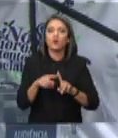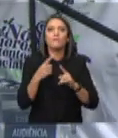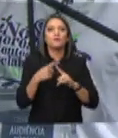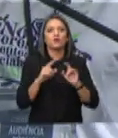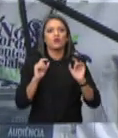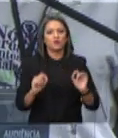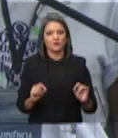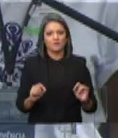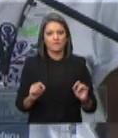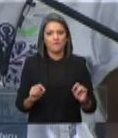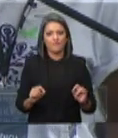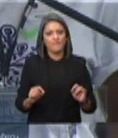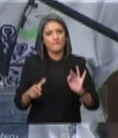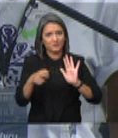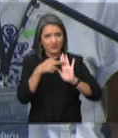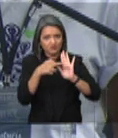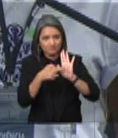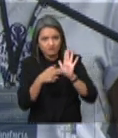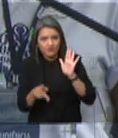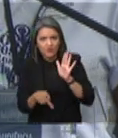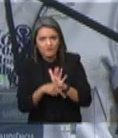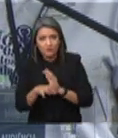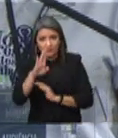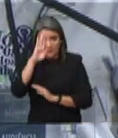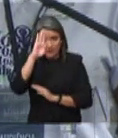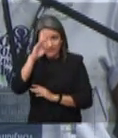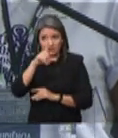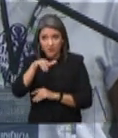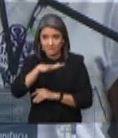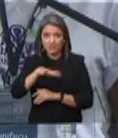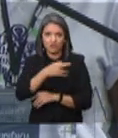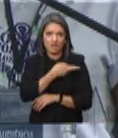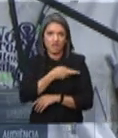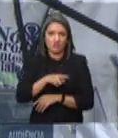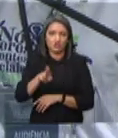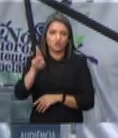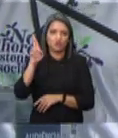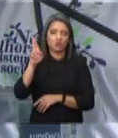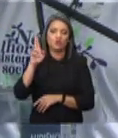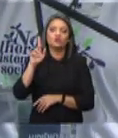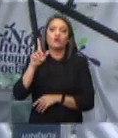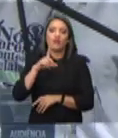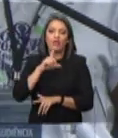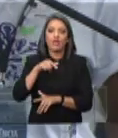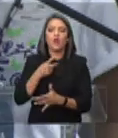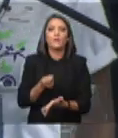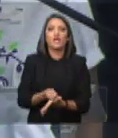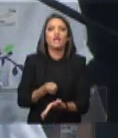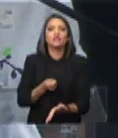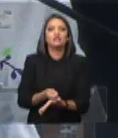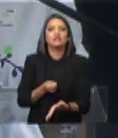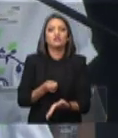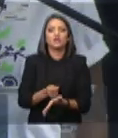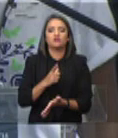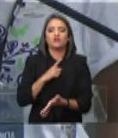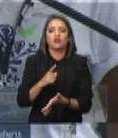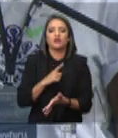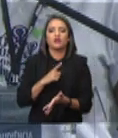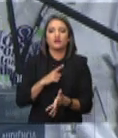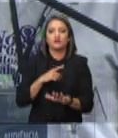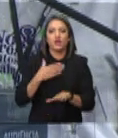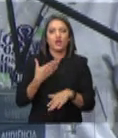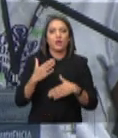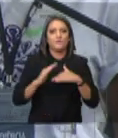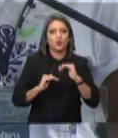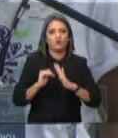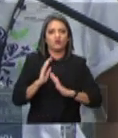doutrinas específicas principalmente de cunho religioso são exigências norteadora do fazer profissional de